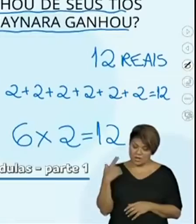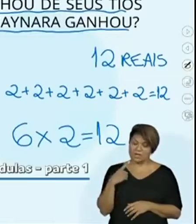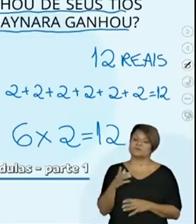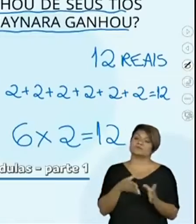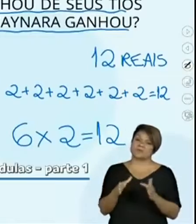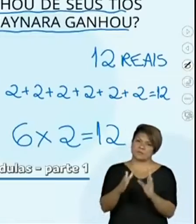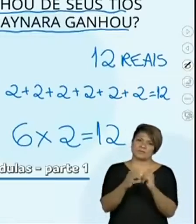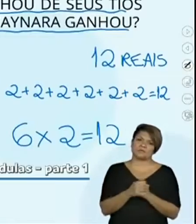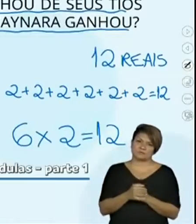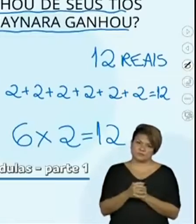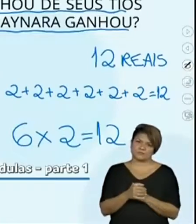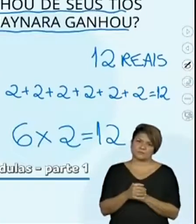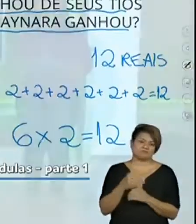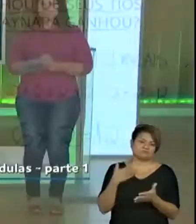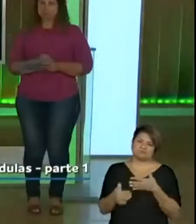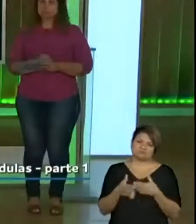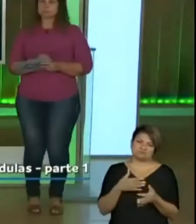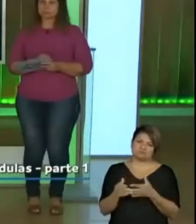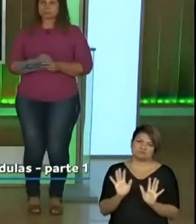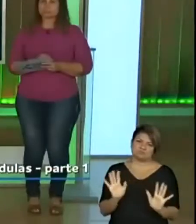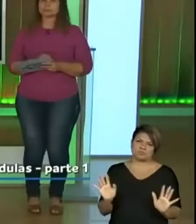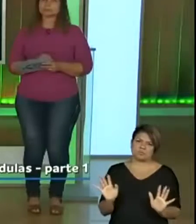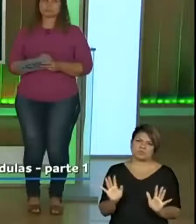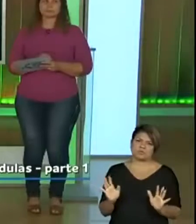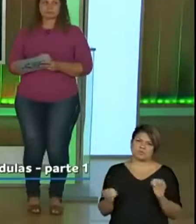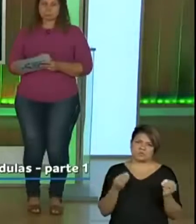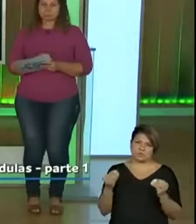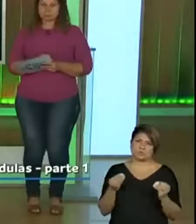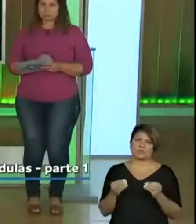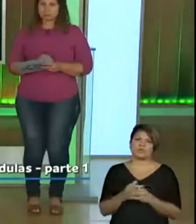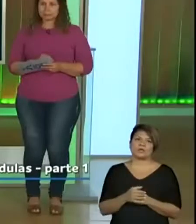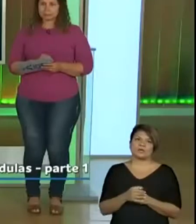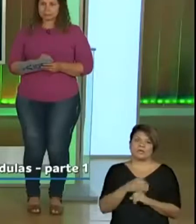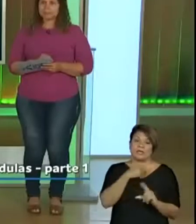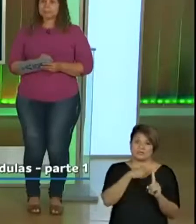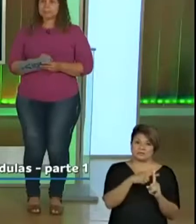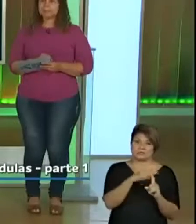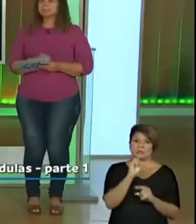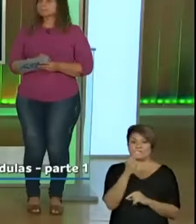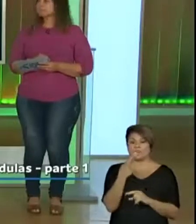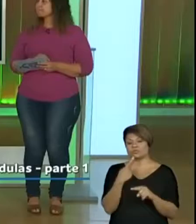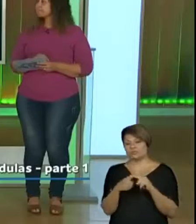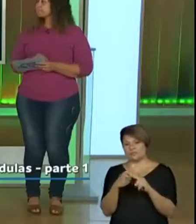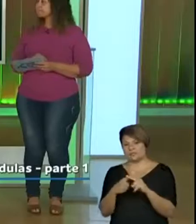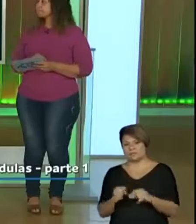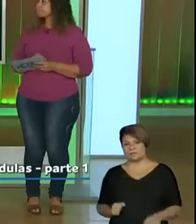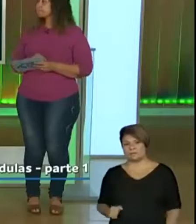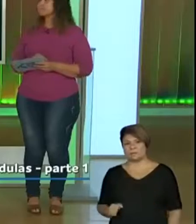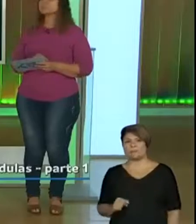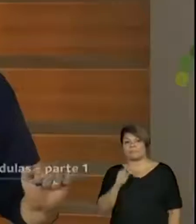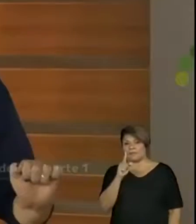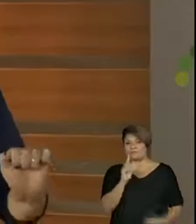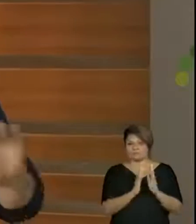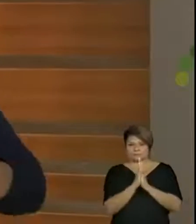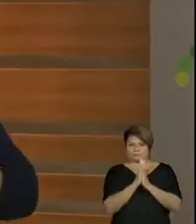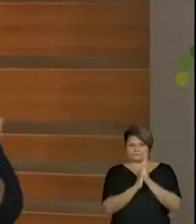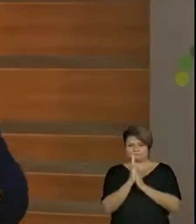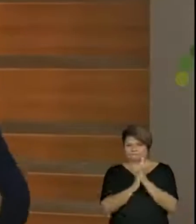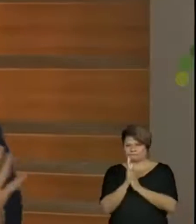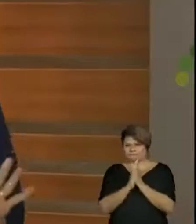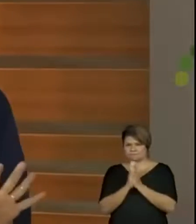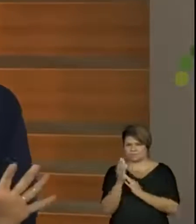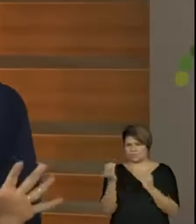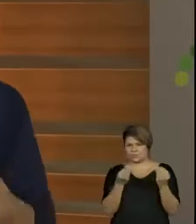resultado igual, não importa qual, adição ou multiplicação. Tudo bem? Sim. Essa foi para esquentar como a gente gosta, né?